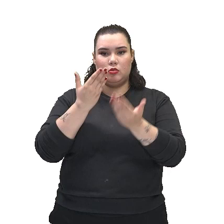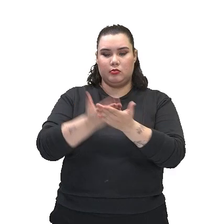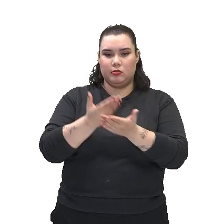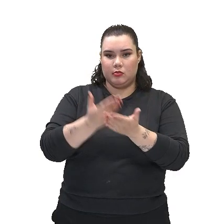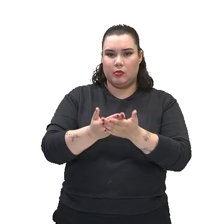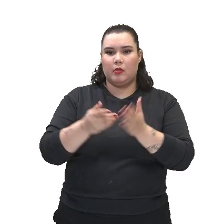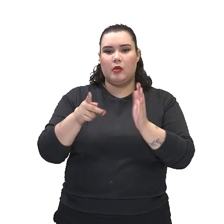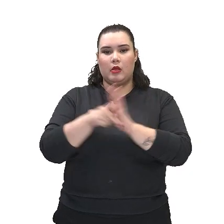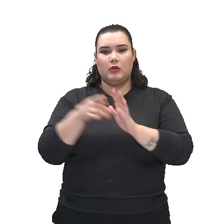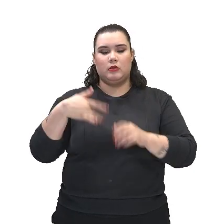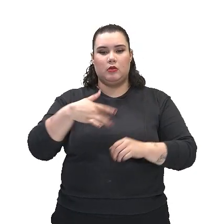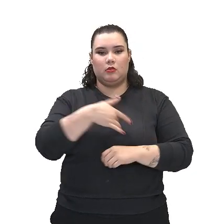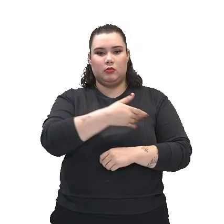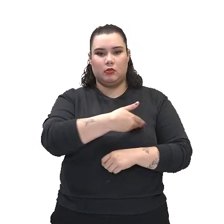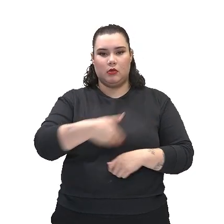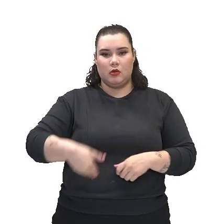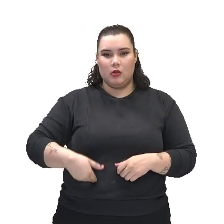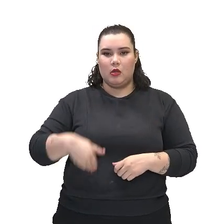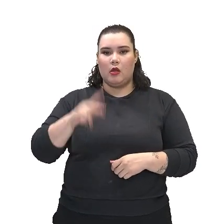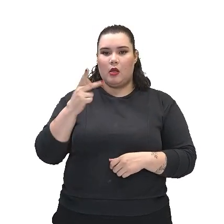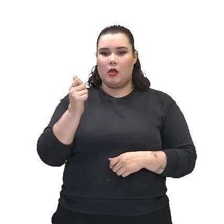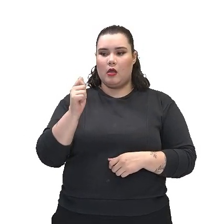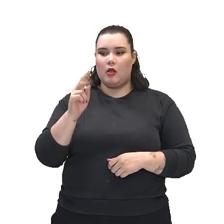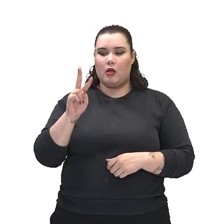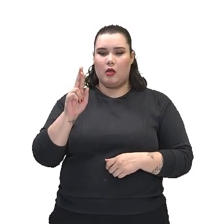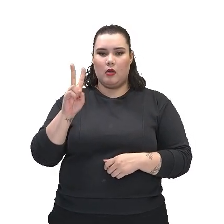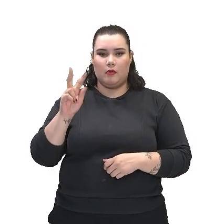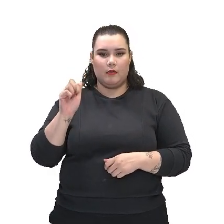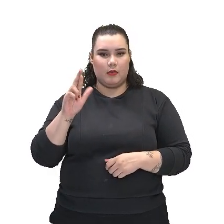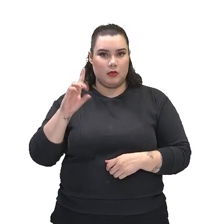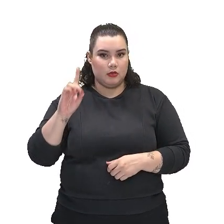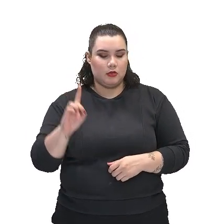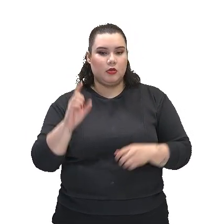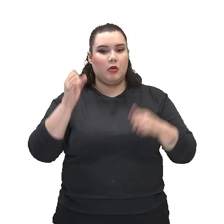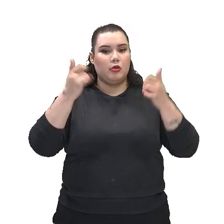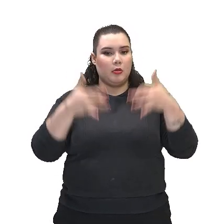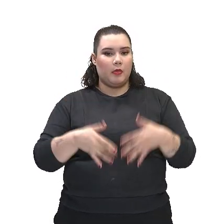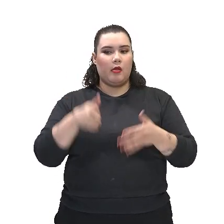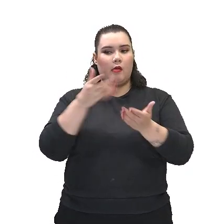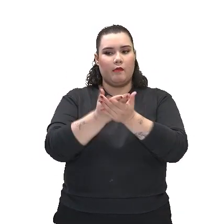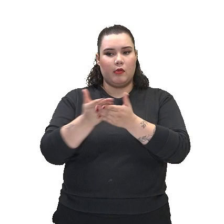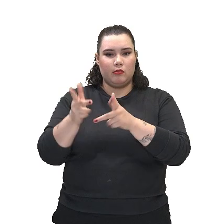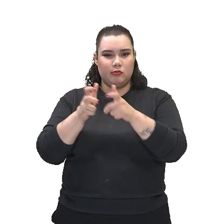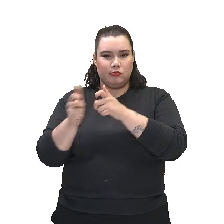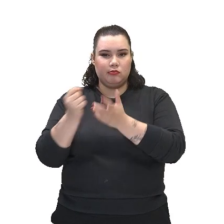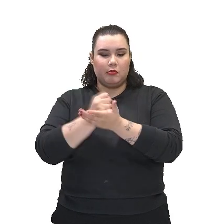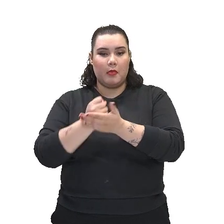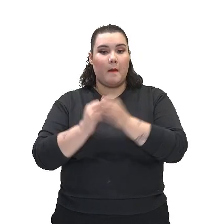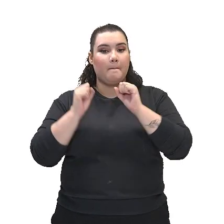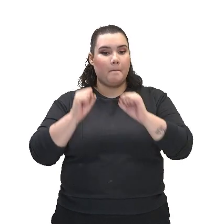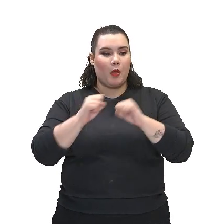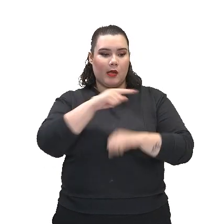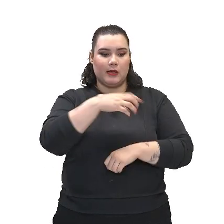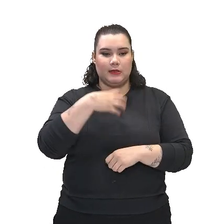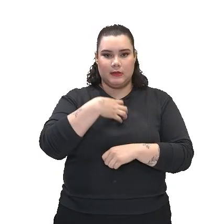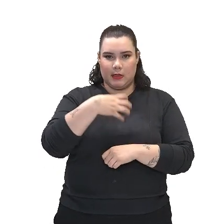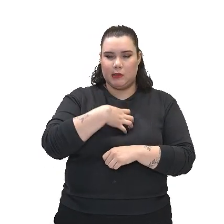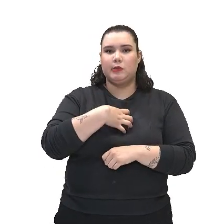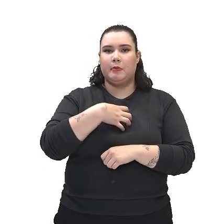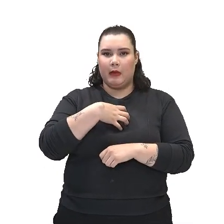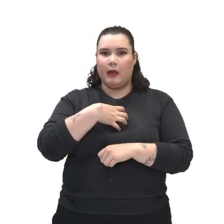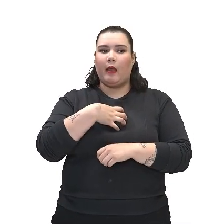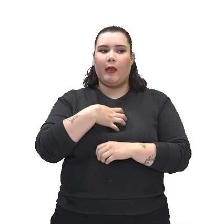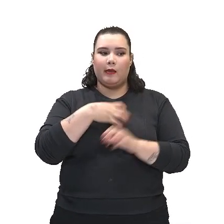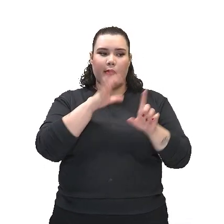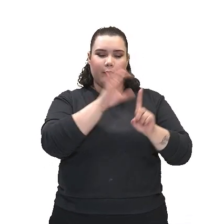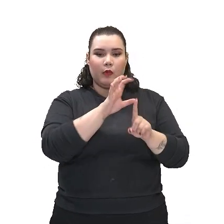de Saúde Pública de Harvard, afirmam que videogames violentos podem aumentar sentimentos agressivos, mas que esses efeitos são quase